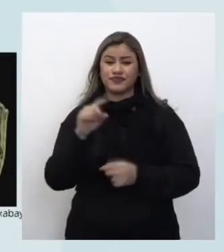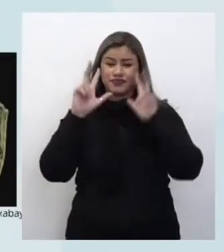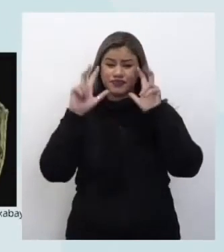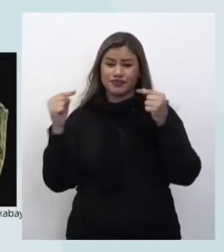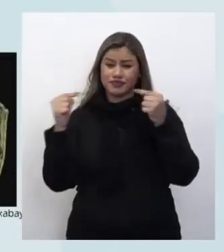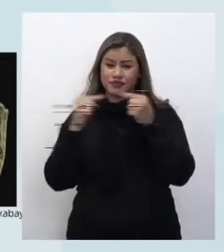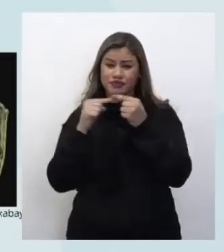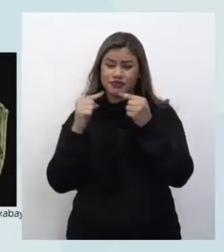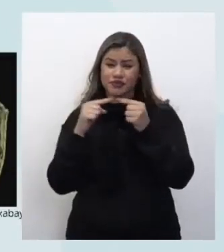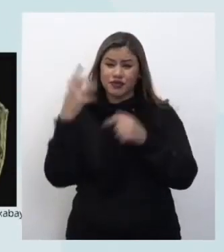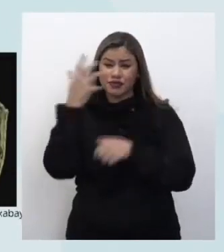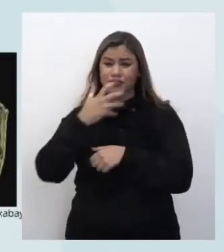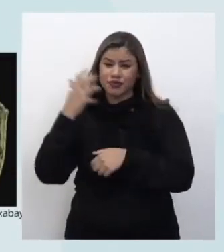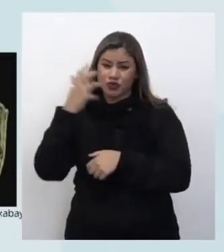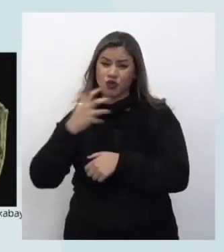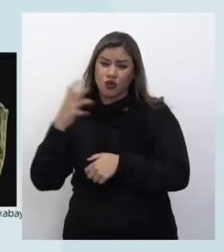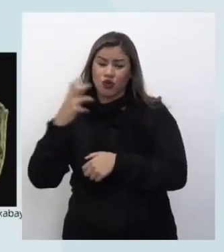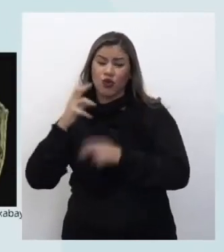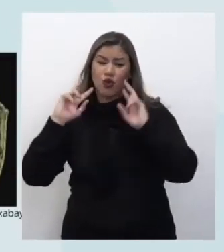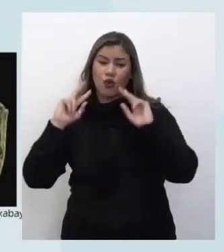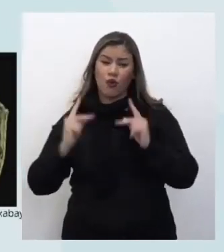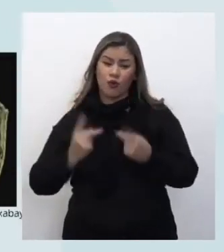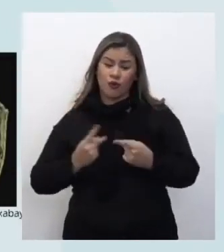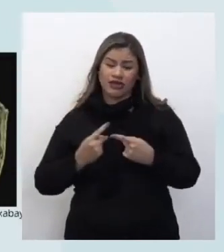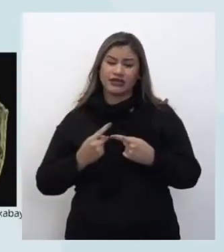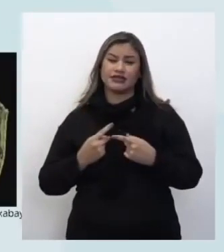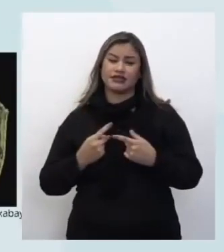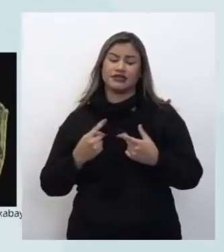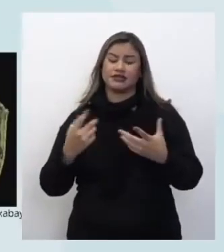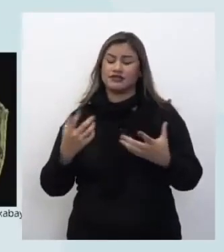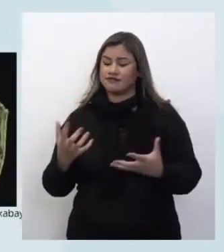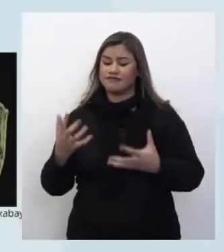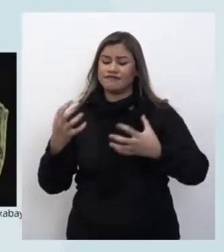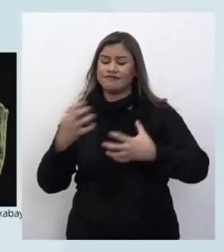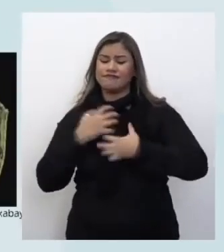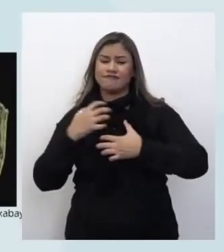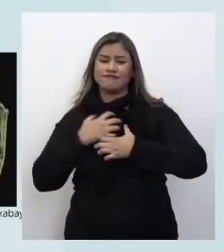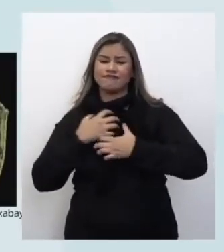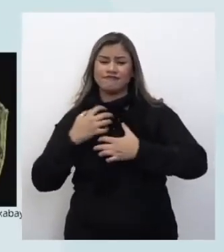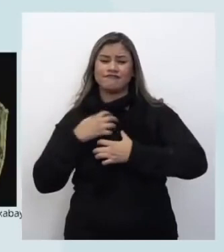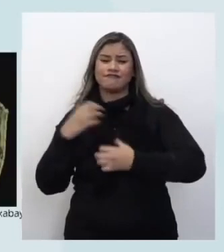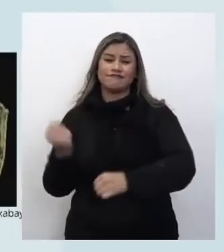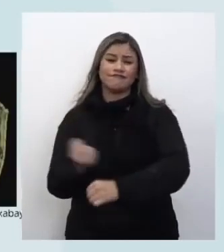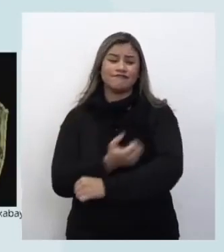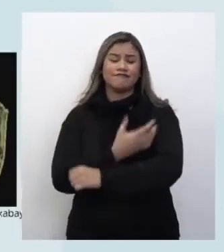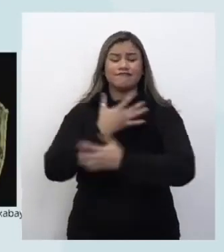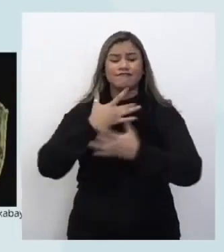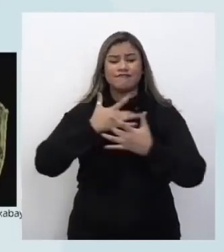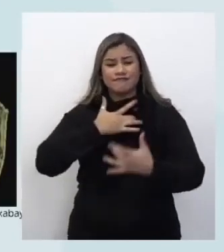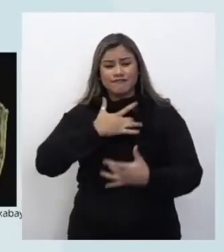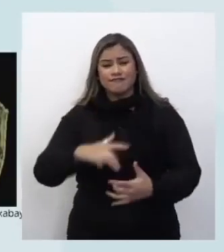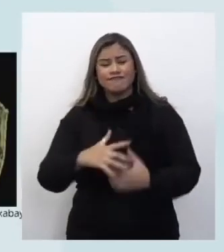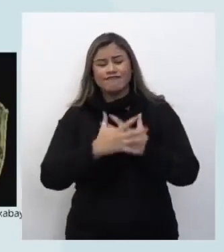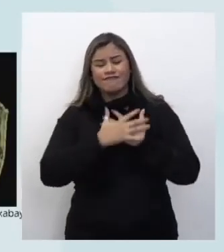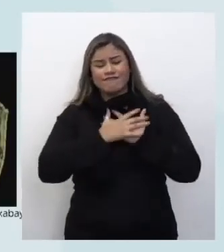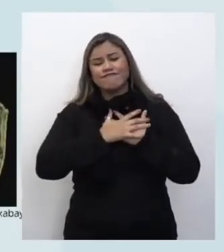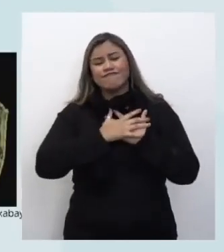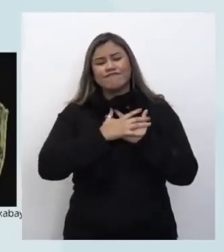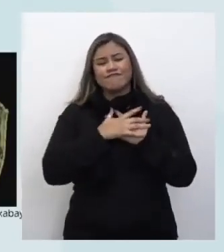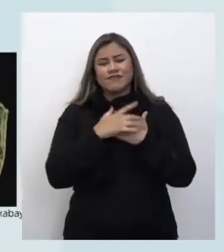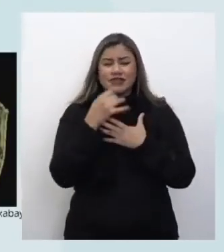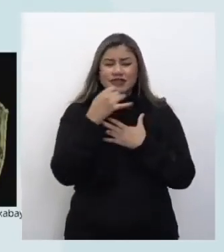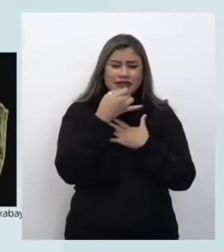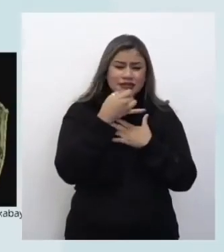a intenção de impressionar a plateia, provocando terror, compaixão. Então, você assiste uma peça dessa, você fica triste, até